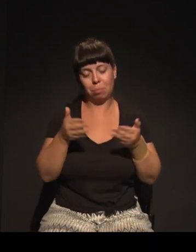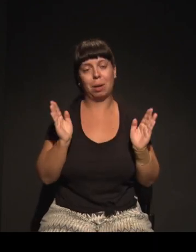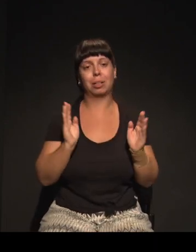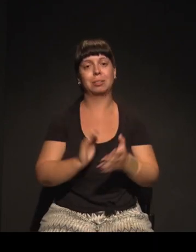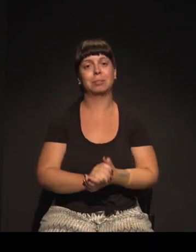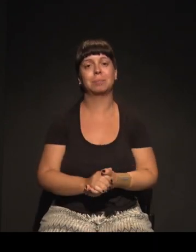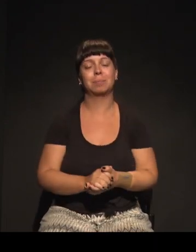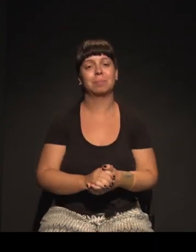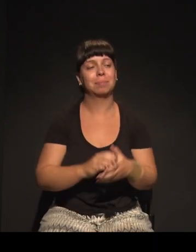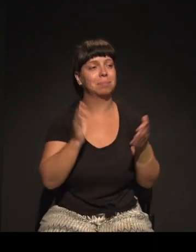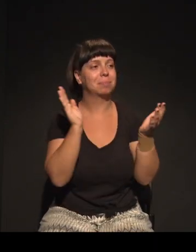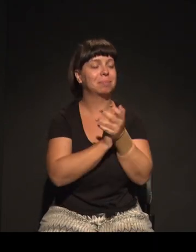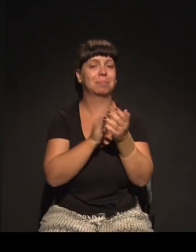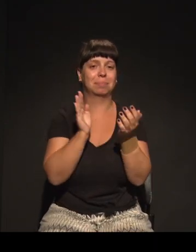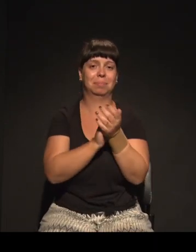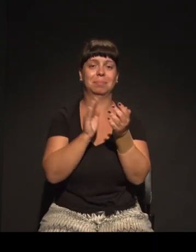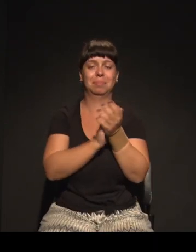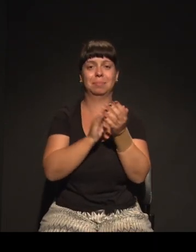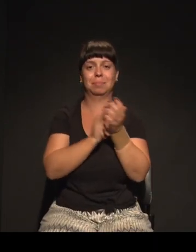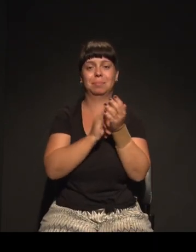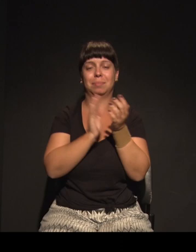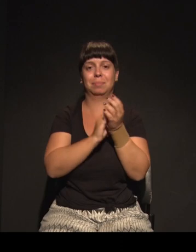para a briga